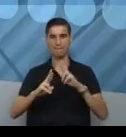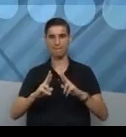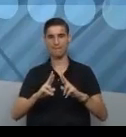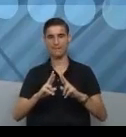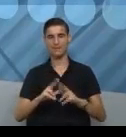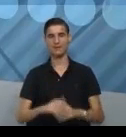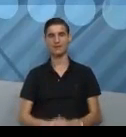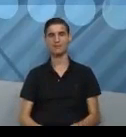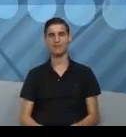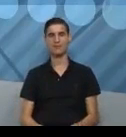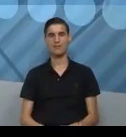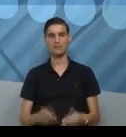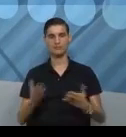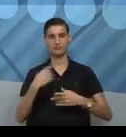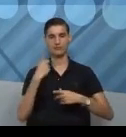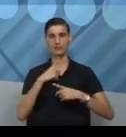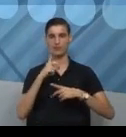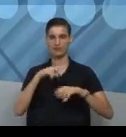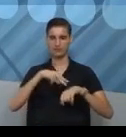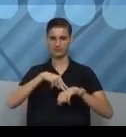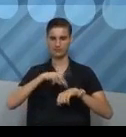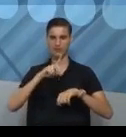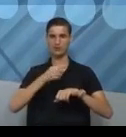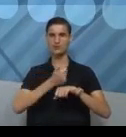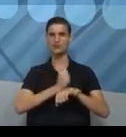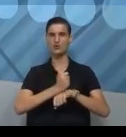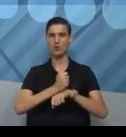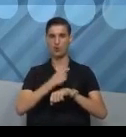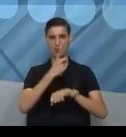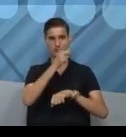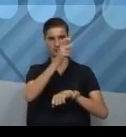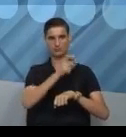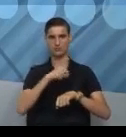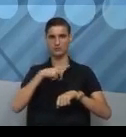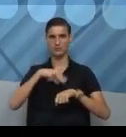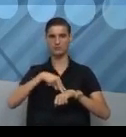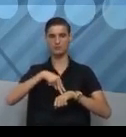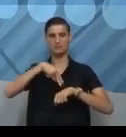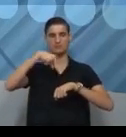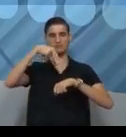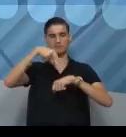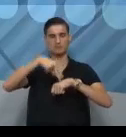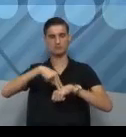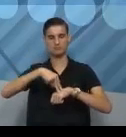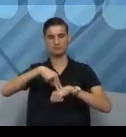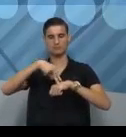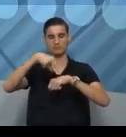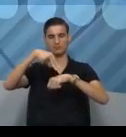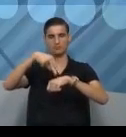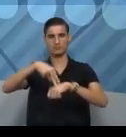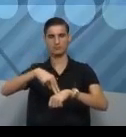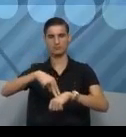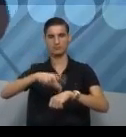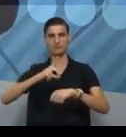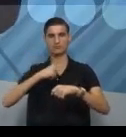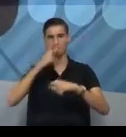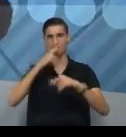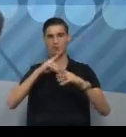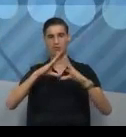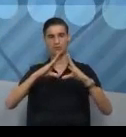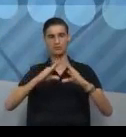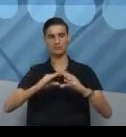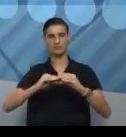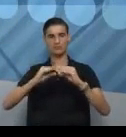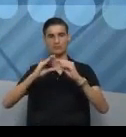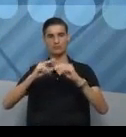solução. Neste caso, nós temos um bonequinho do jogo, onde ele dá um salto e cai numa cama elástica. E aí ele